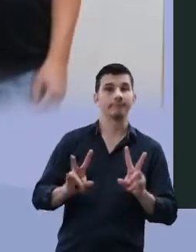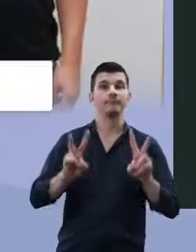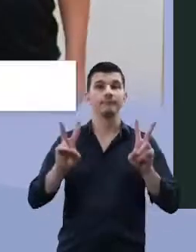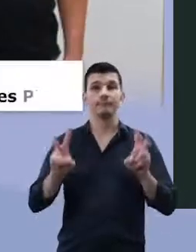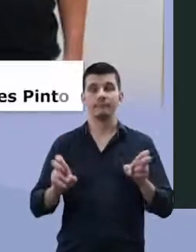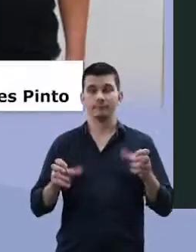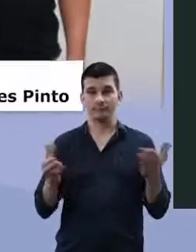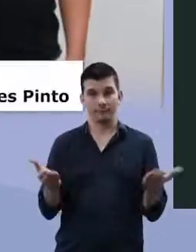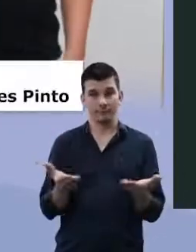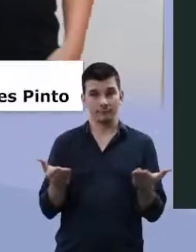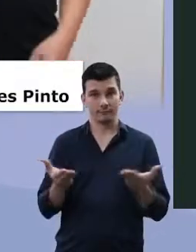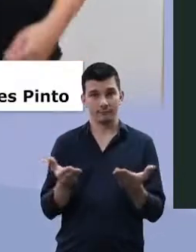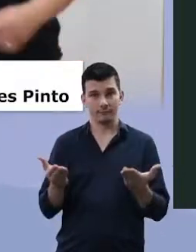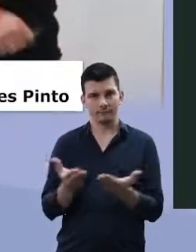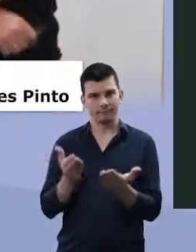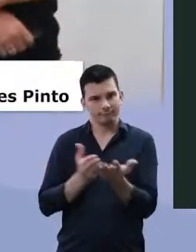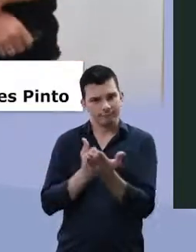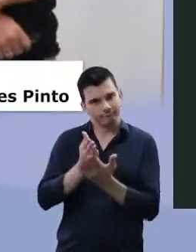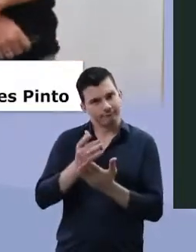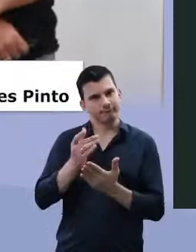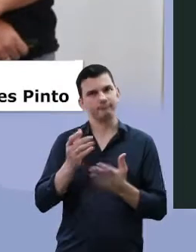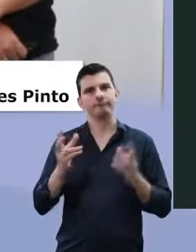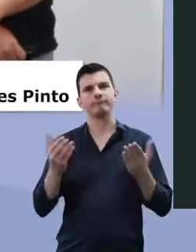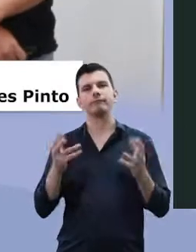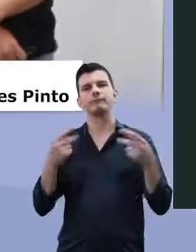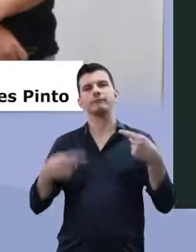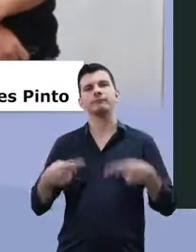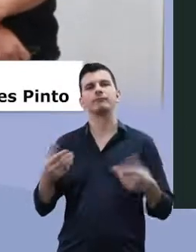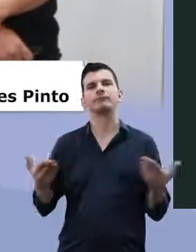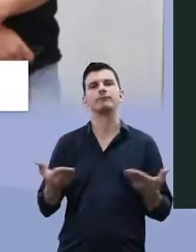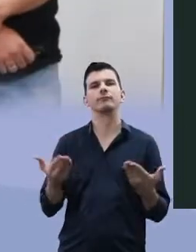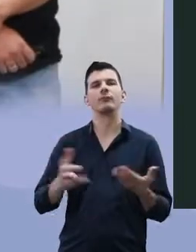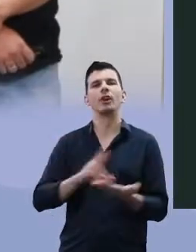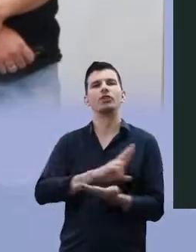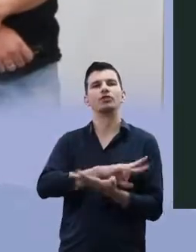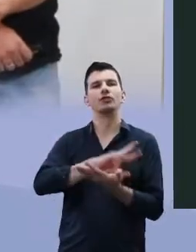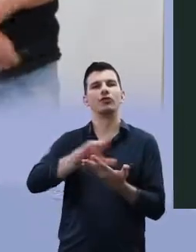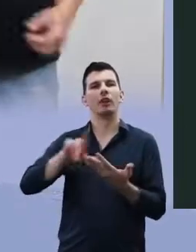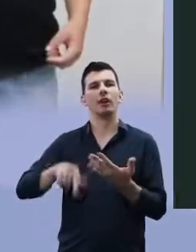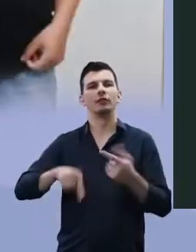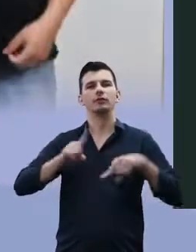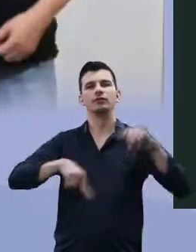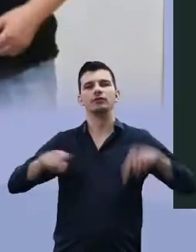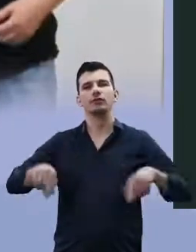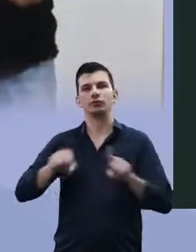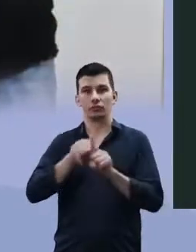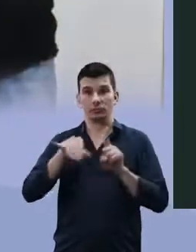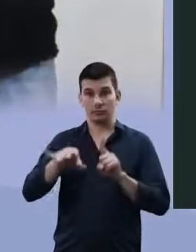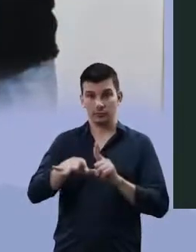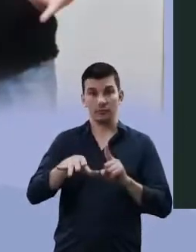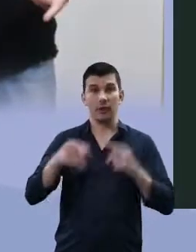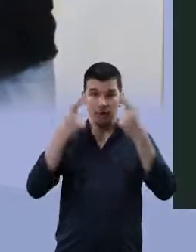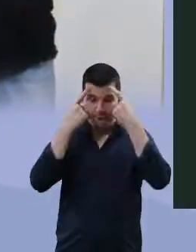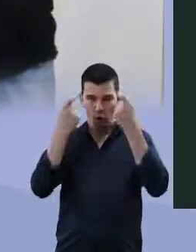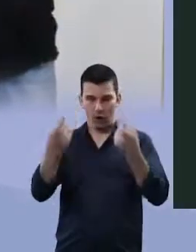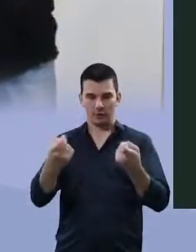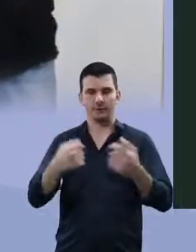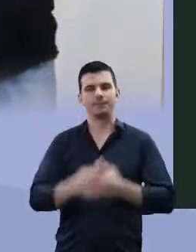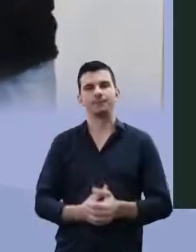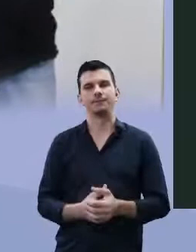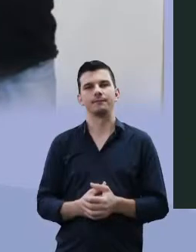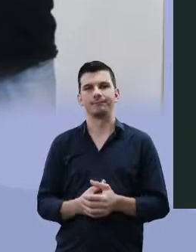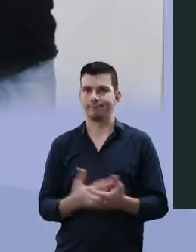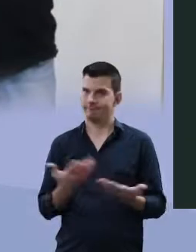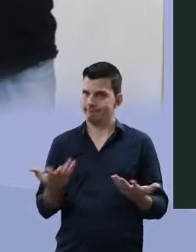Olá! O tema de hoje, o nosso tema, aula 9, diferenças sociais, desigualdade social e